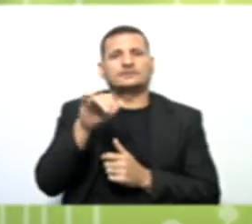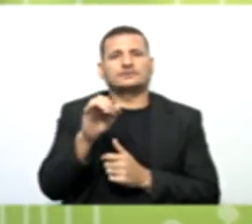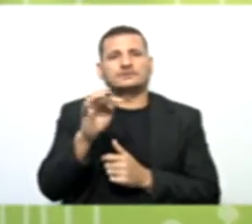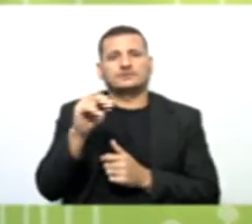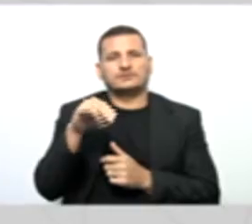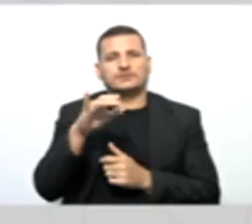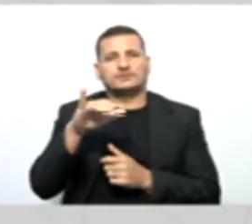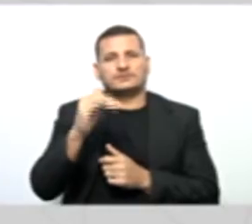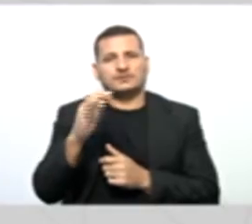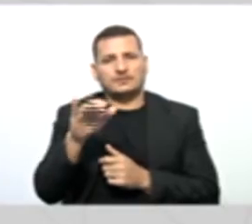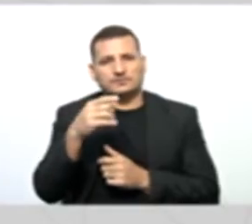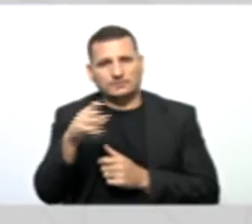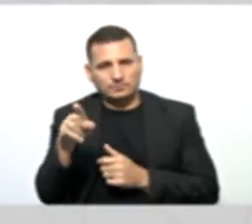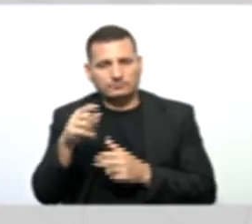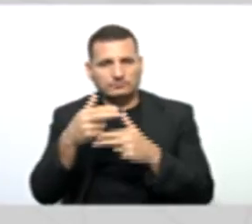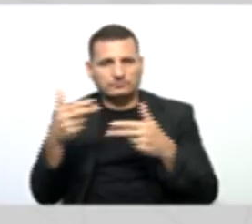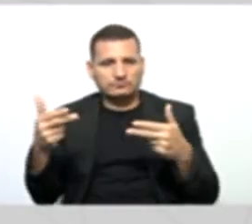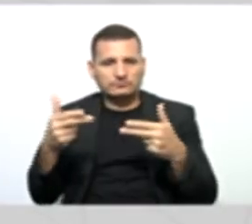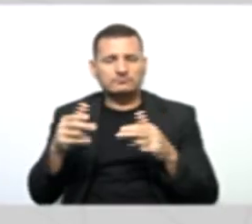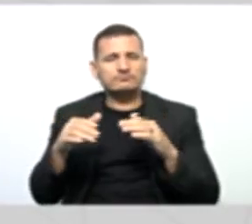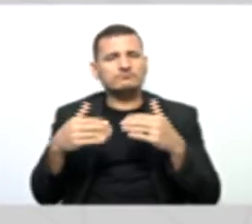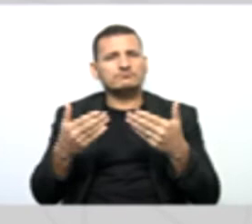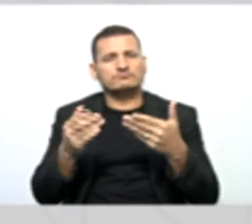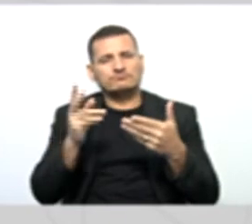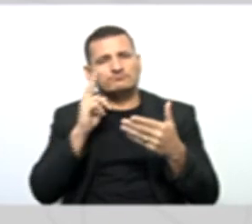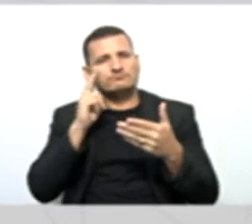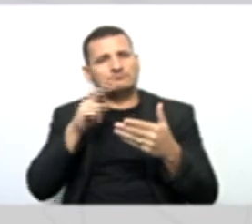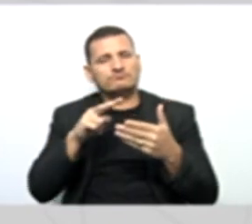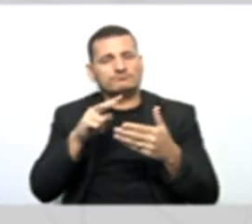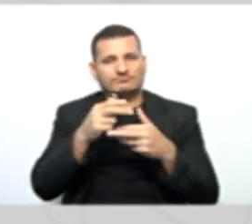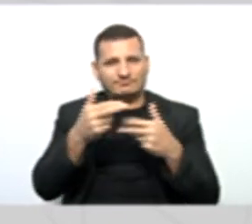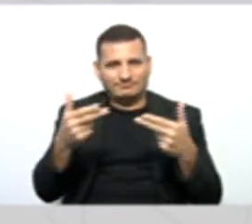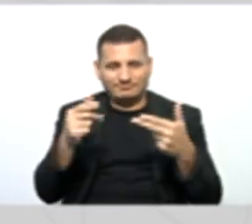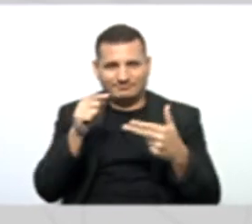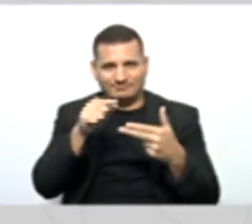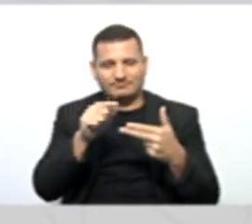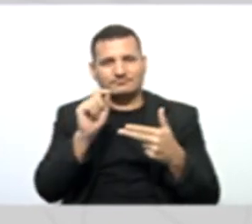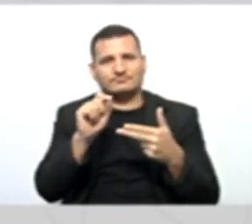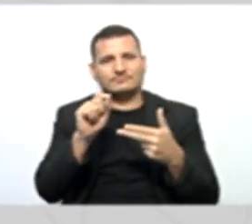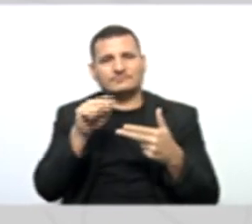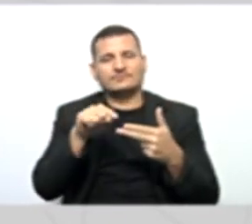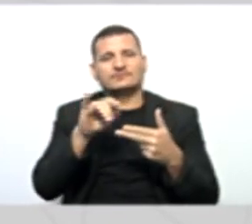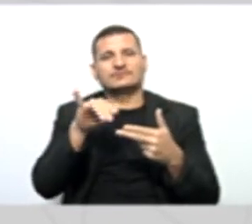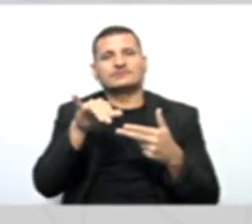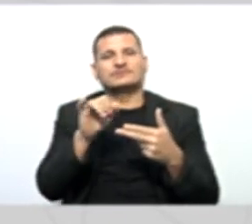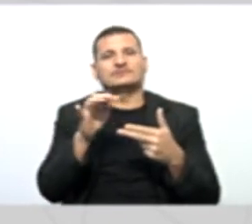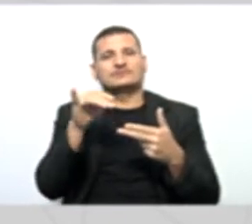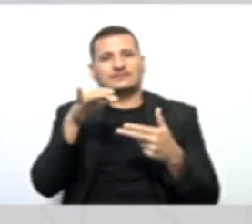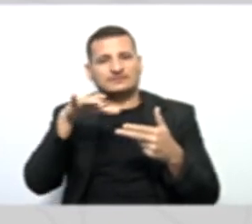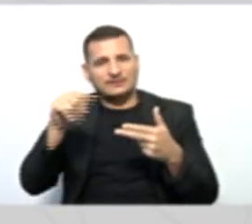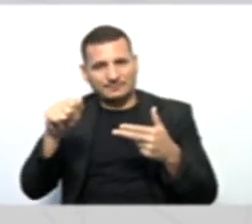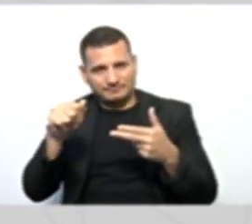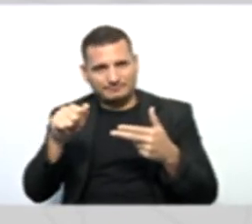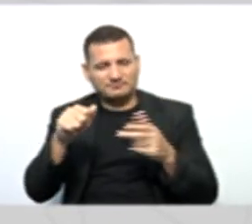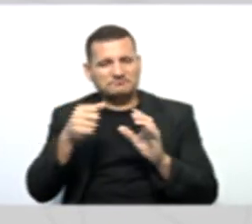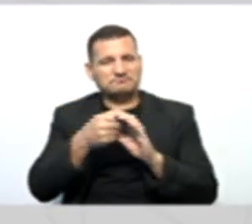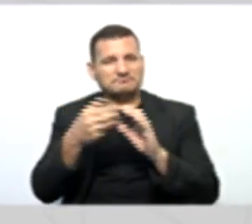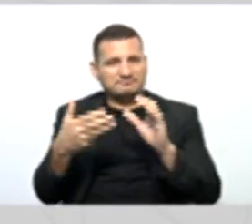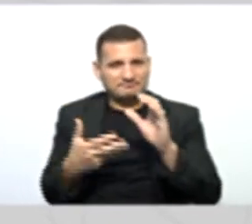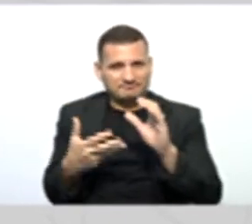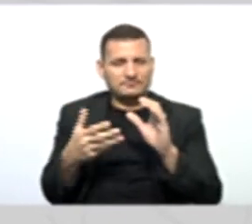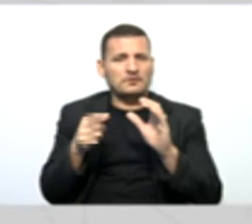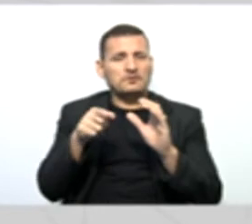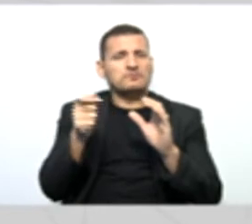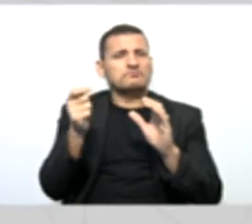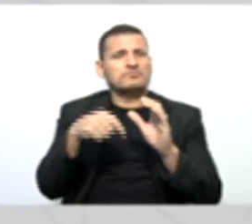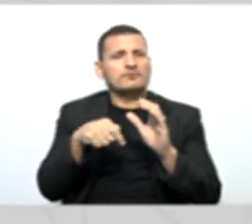objetos. Vimos que um objeto nada mais é do que uma instância de uma classe. Ele é capaz de armazenar